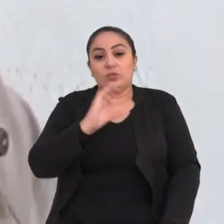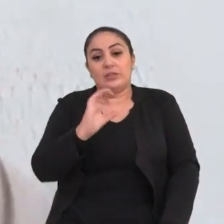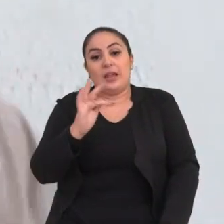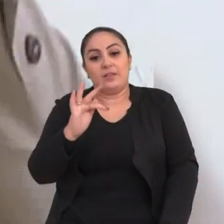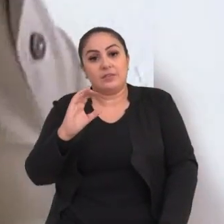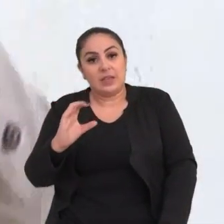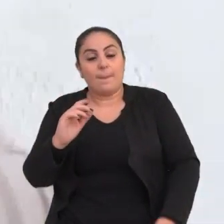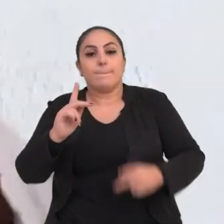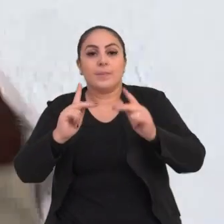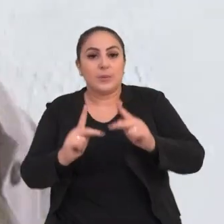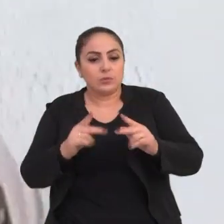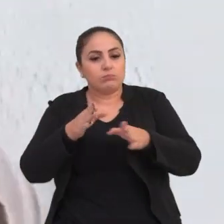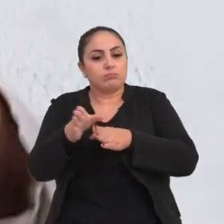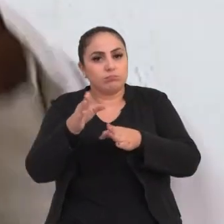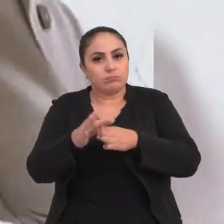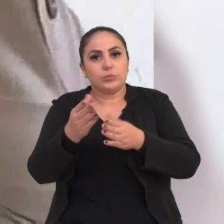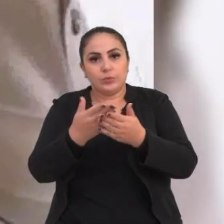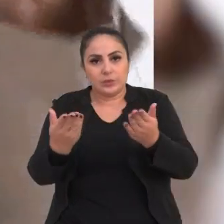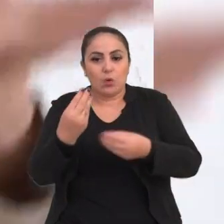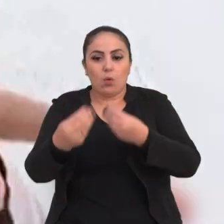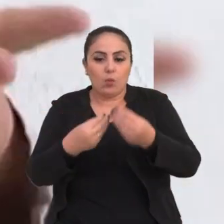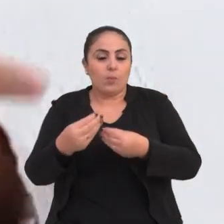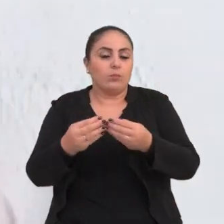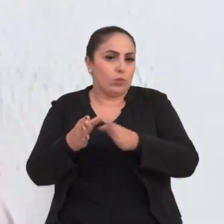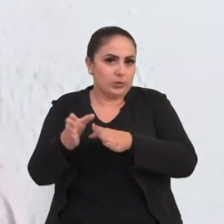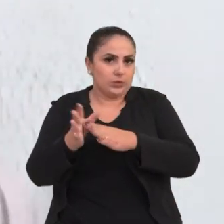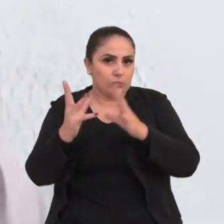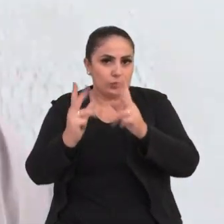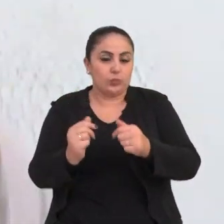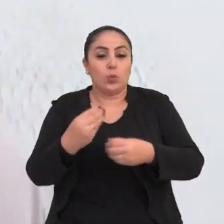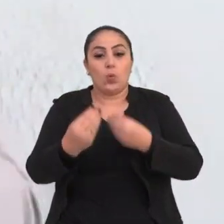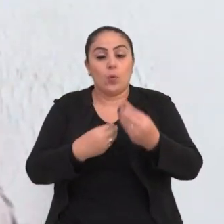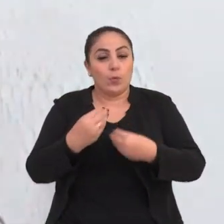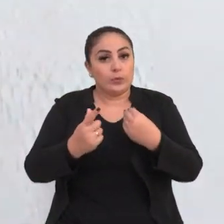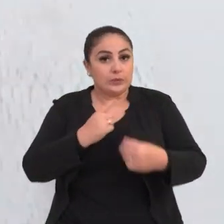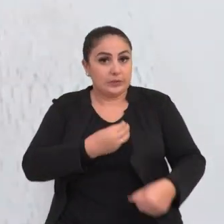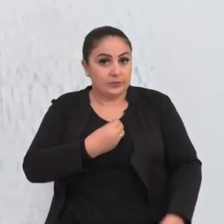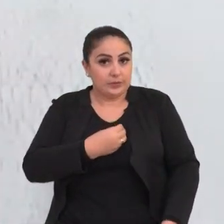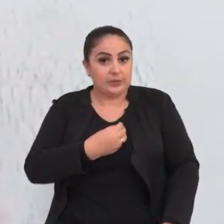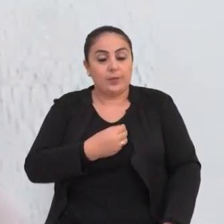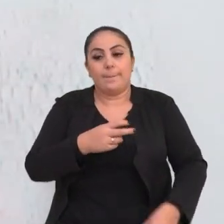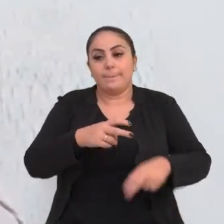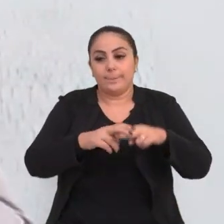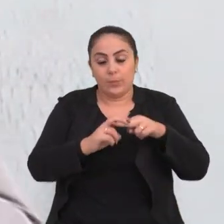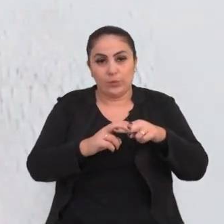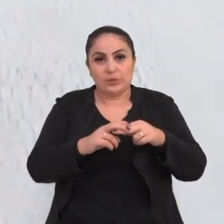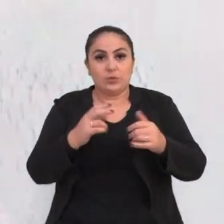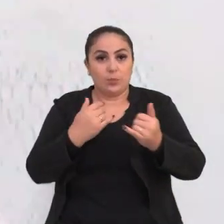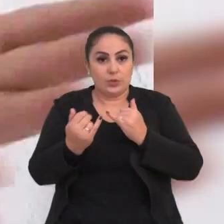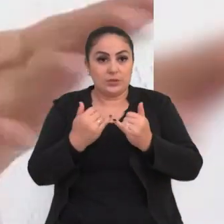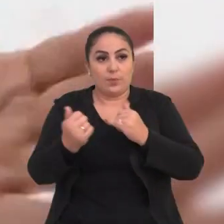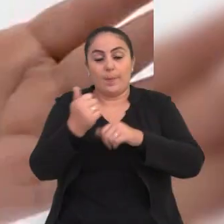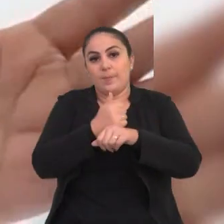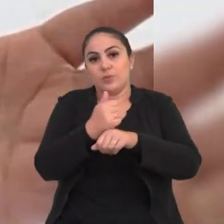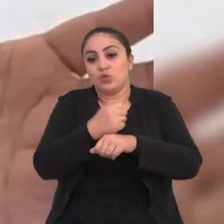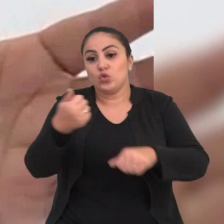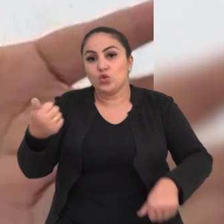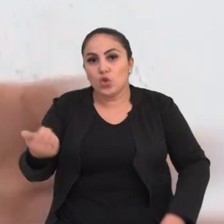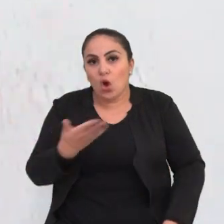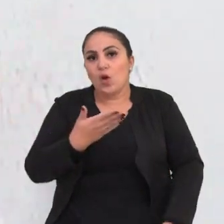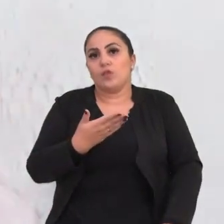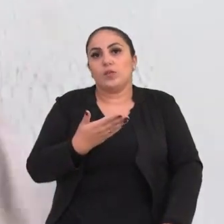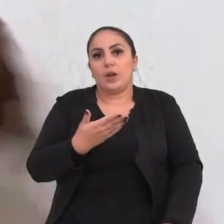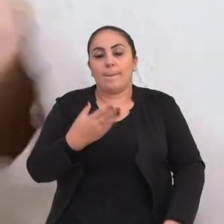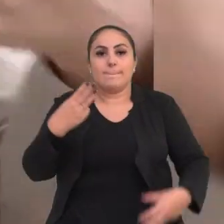CFC as pessoas orientam vocês, vocês recebem a orientação de constar isso. Então, para quem, por exemplo, uma profissão